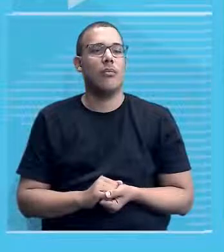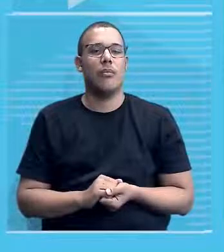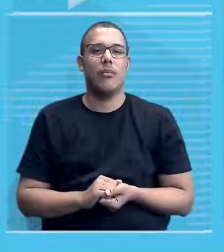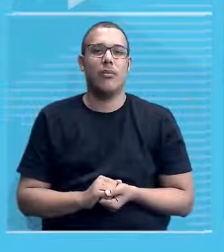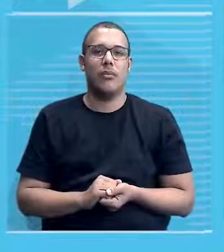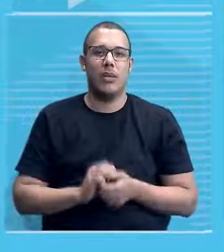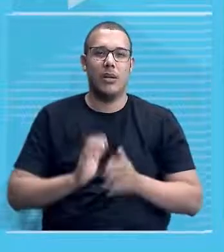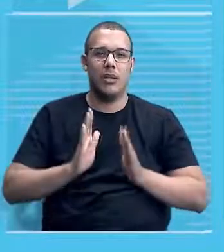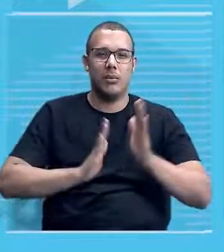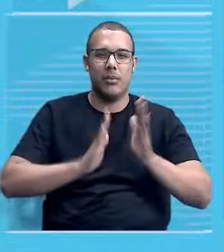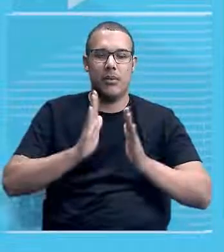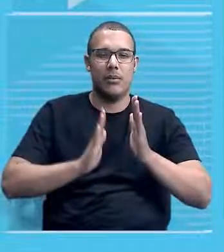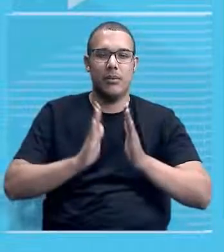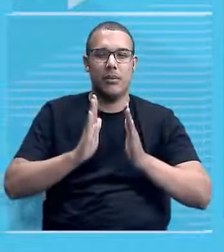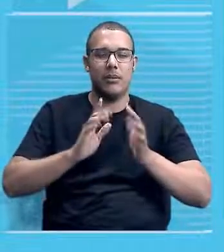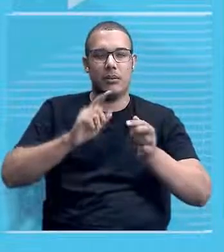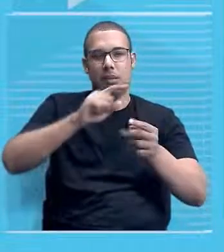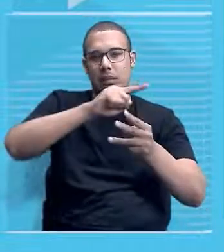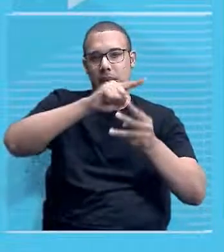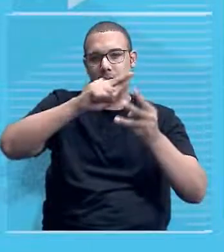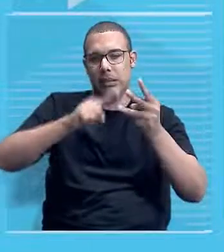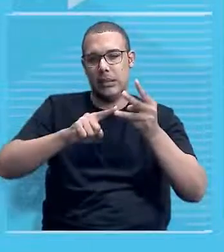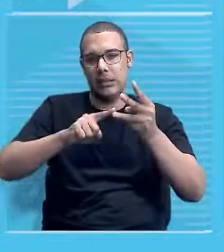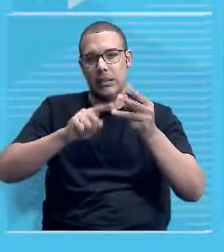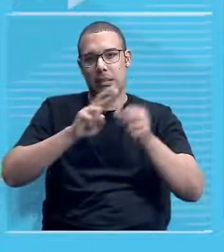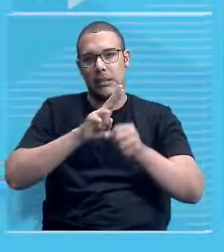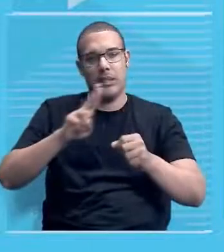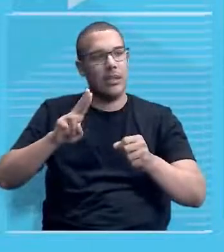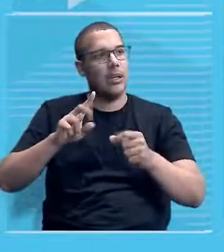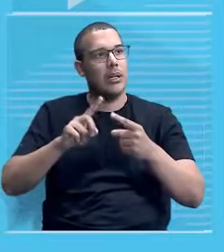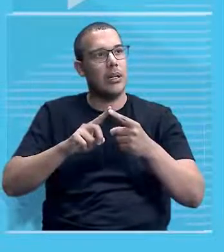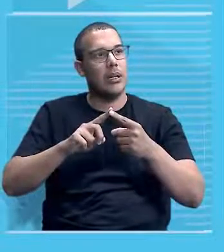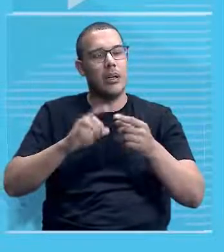período que você tem três denominações você tem arcadismo